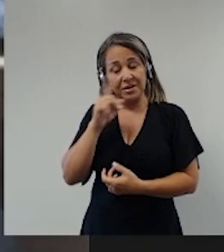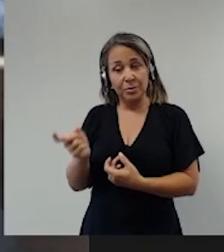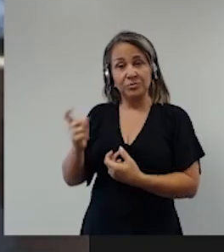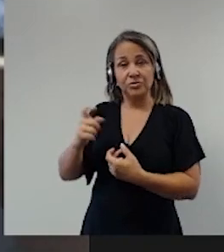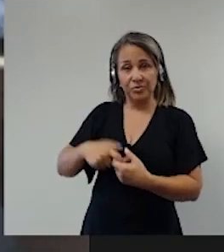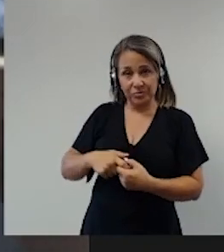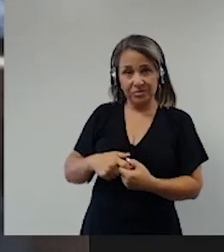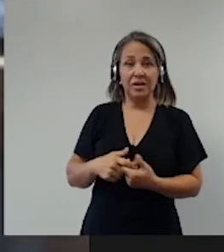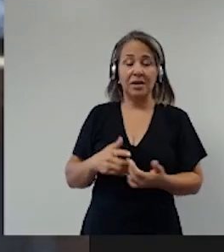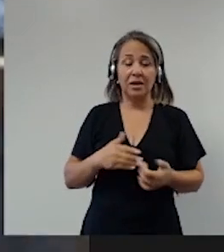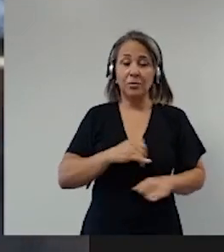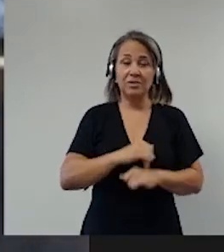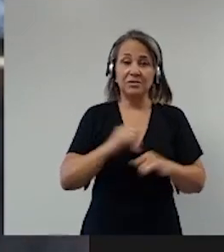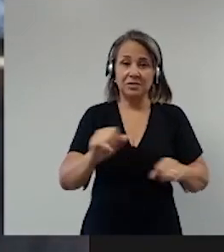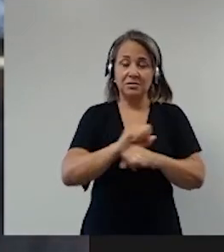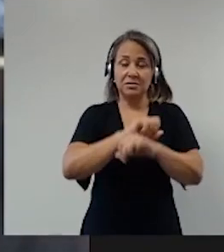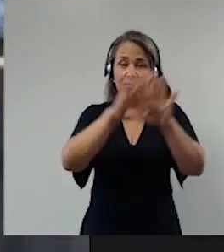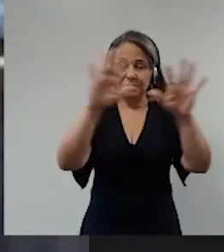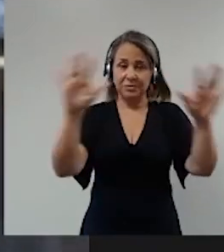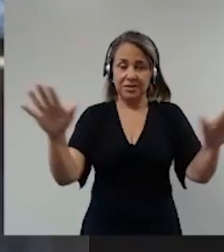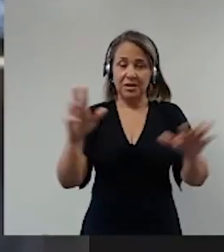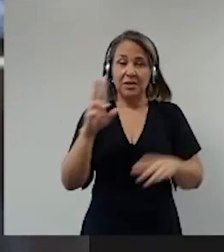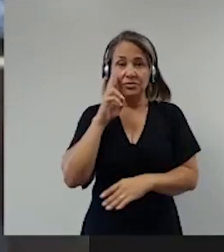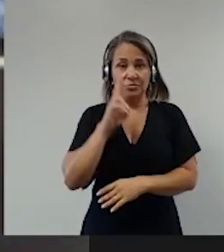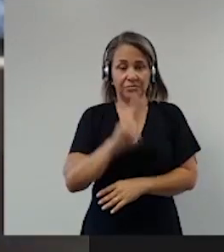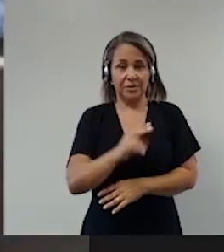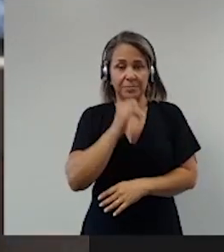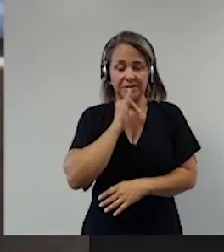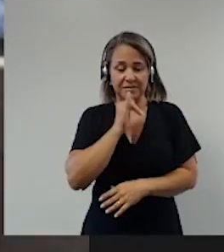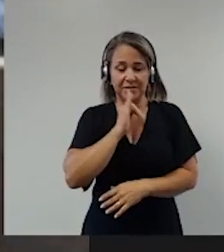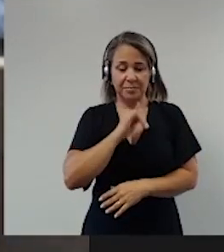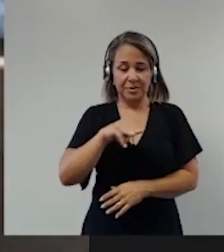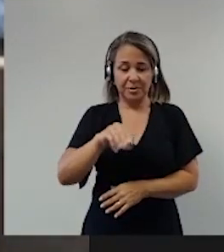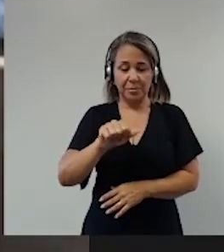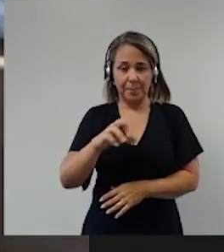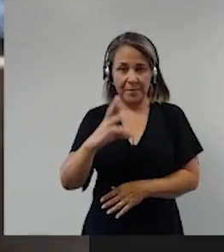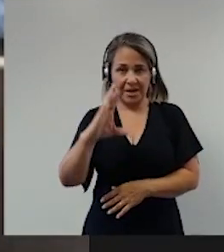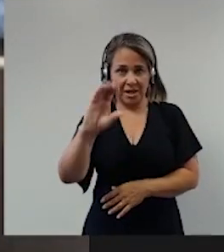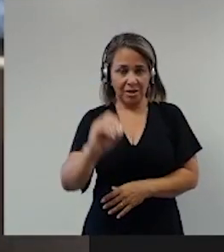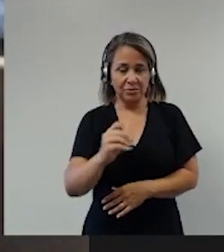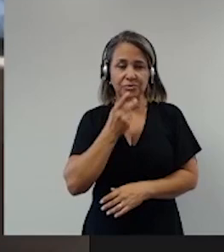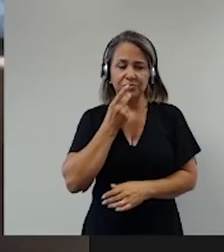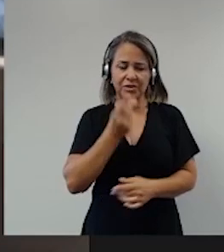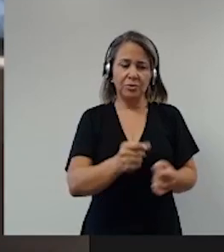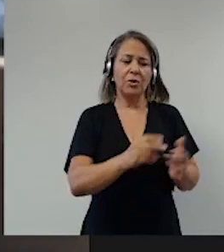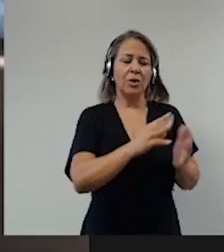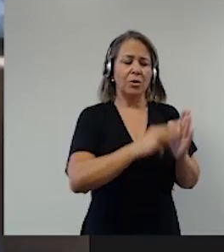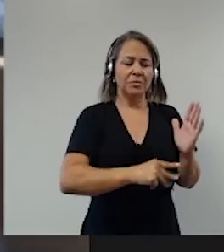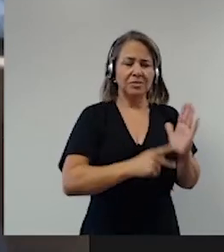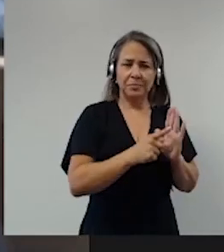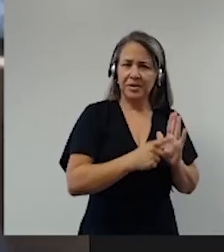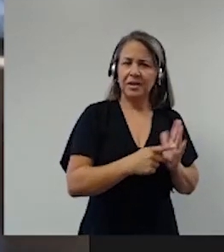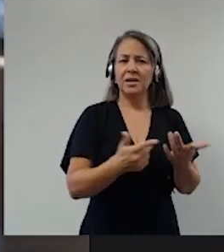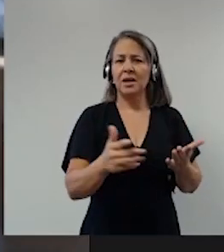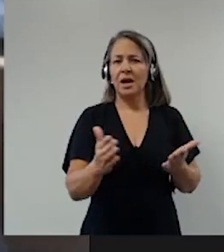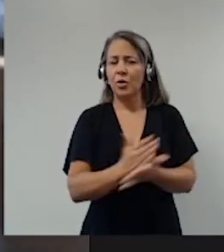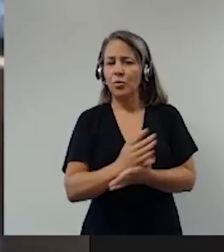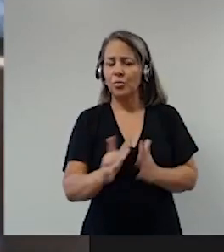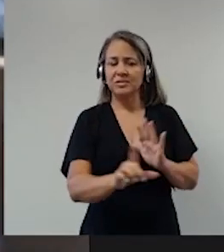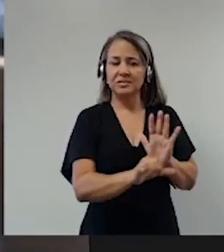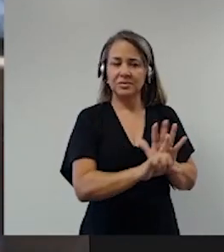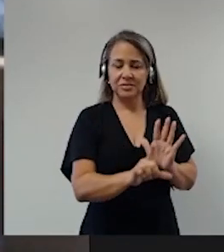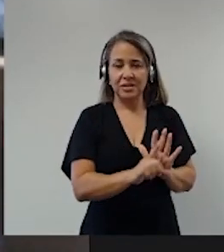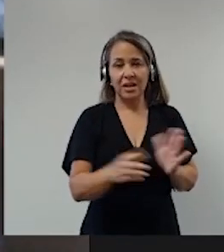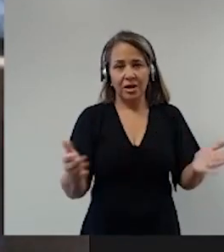da transparência. A gente vê que doutor Marcos citou algumas MPs, algumas legislações, e eu